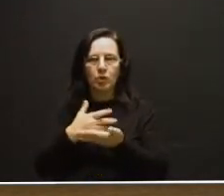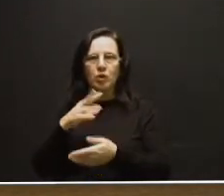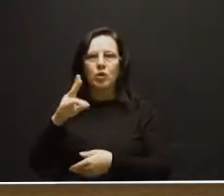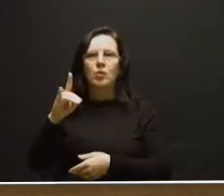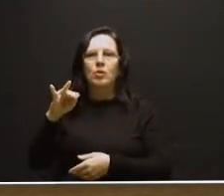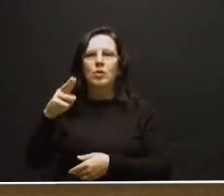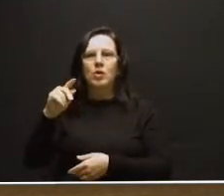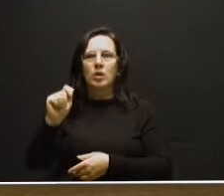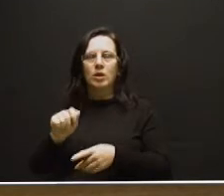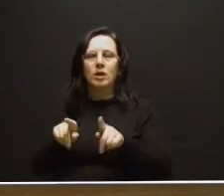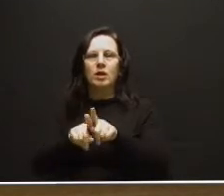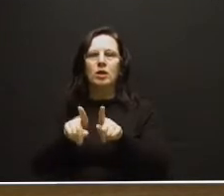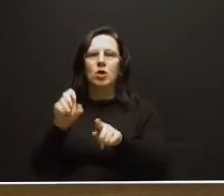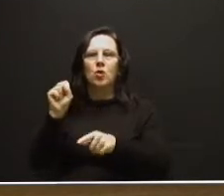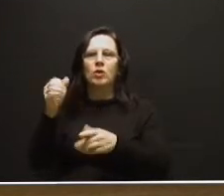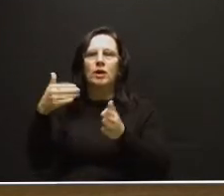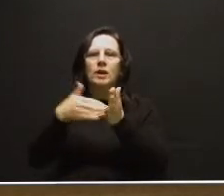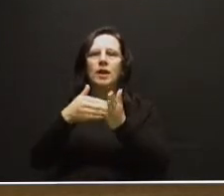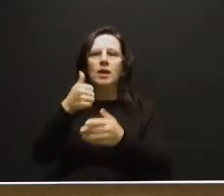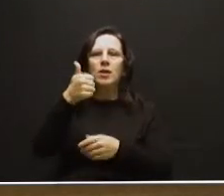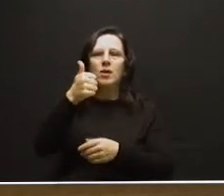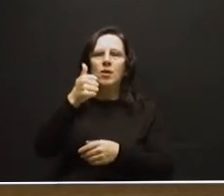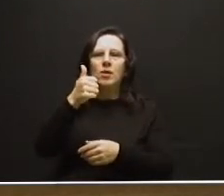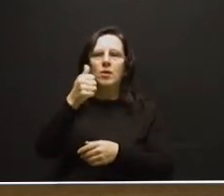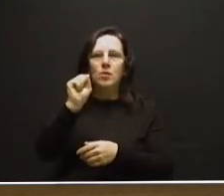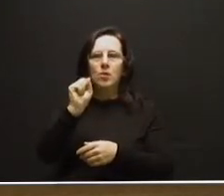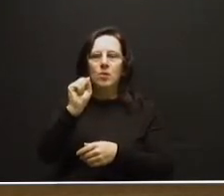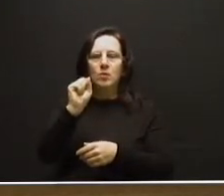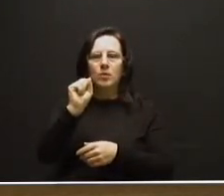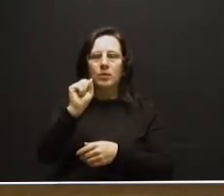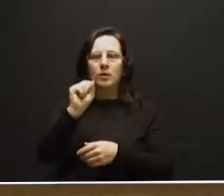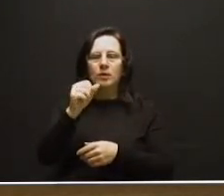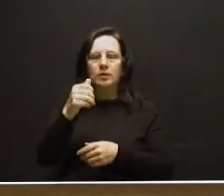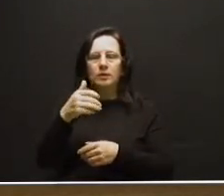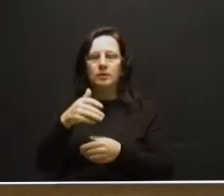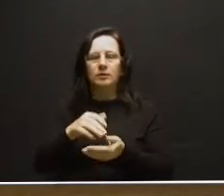meio-dia e das 13 às 17 horas